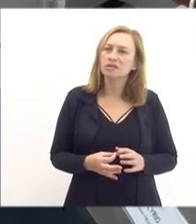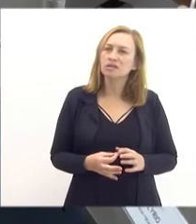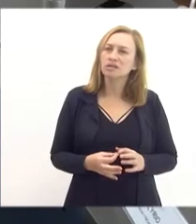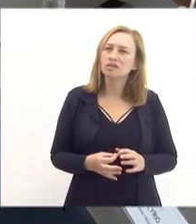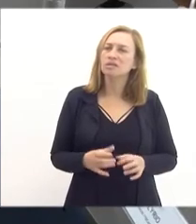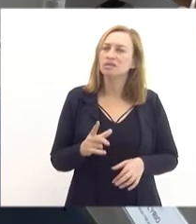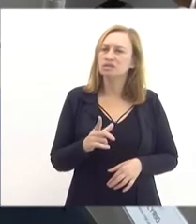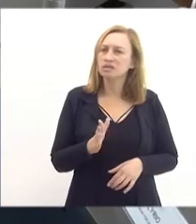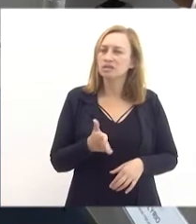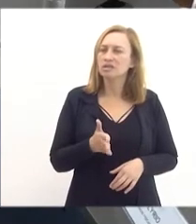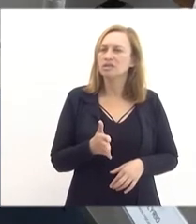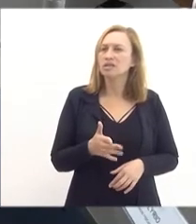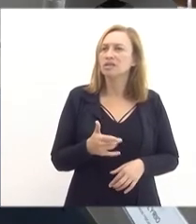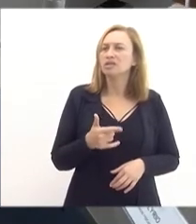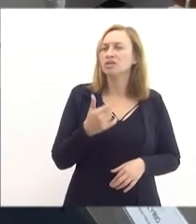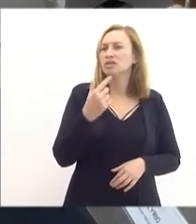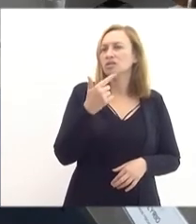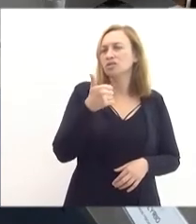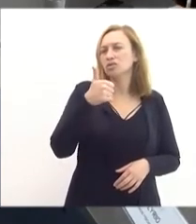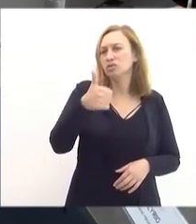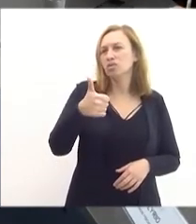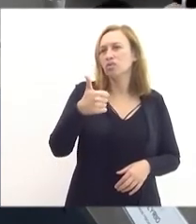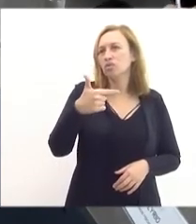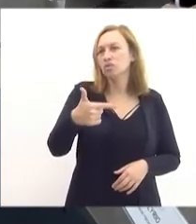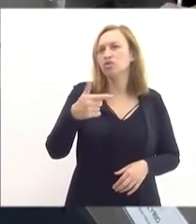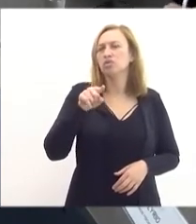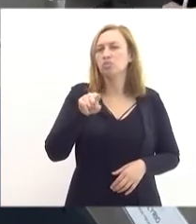de 2,6 bilhões até o momento.